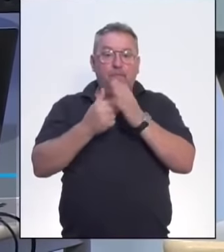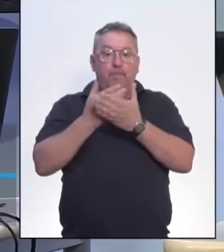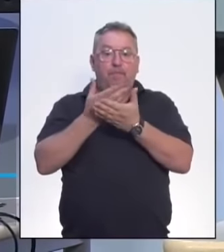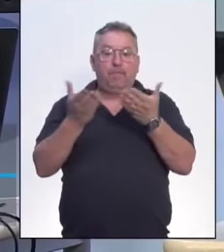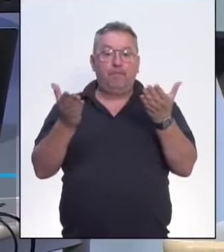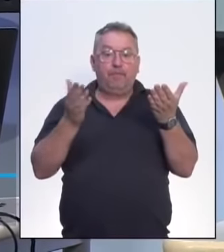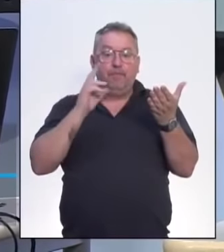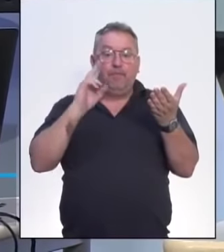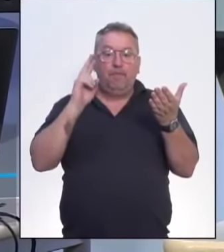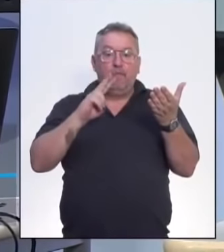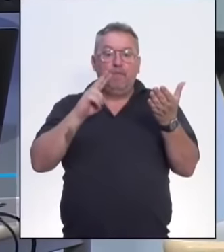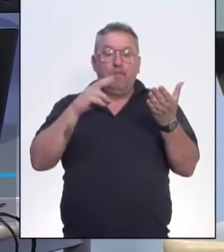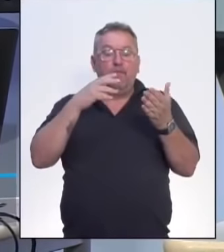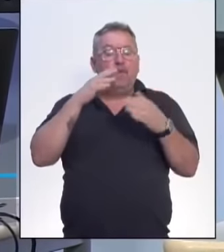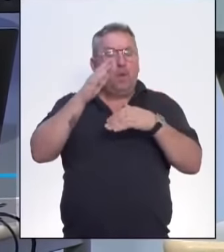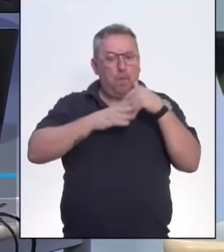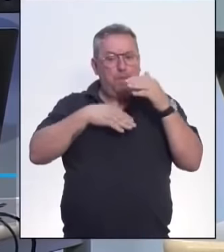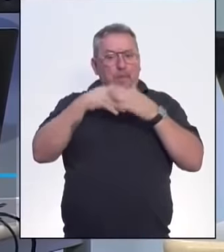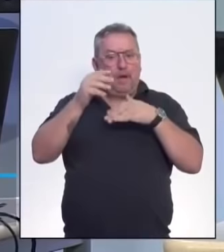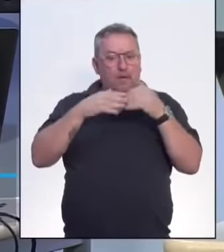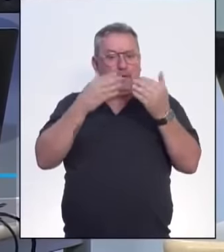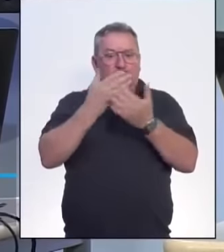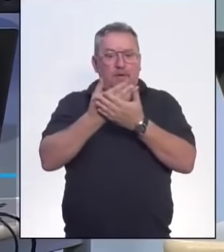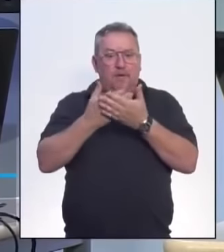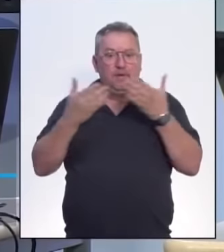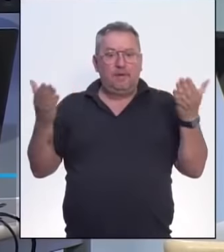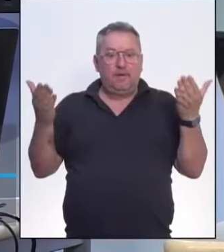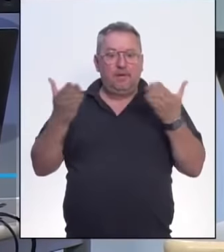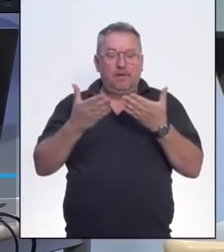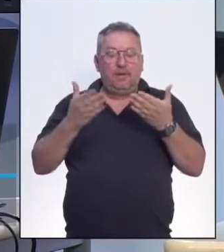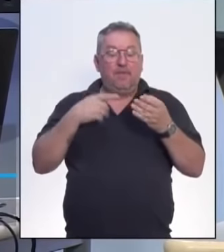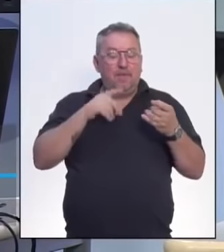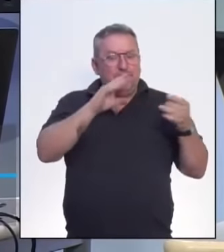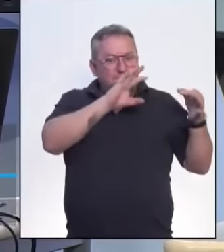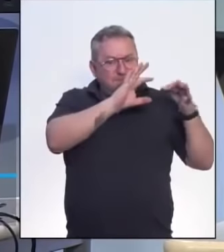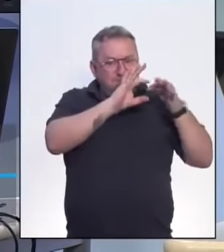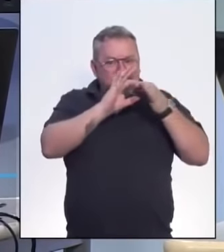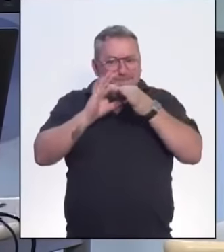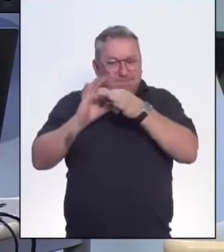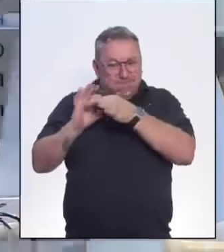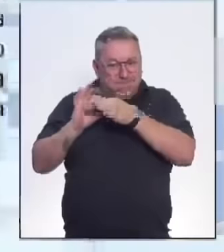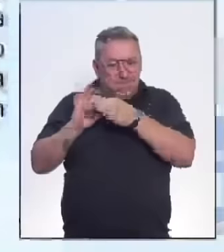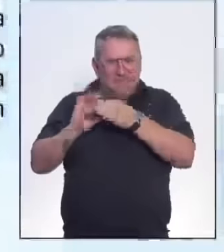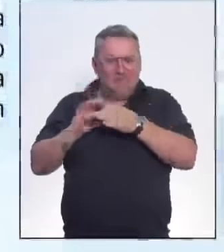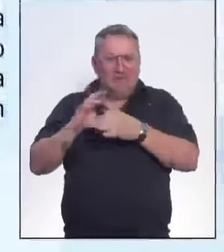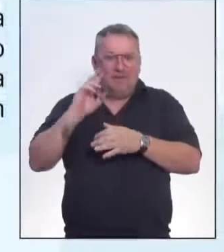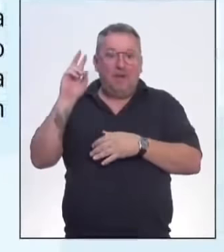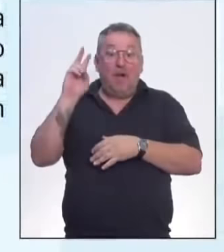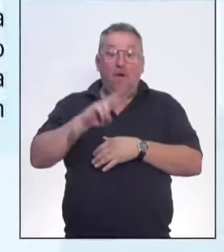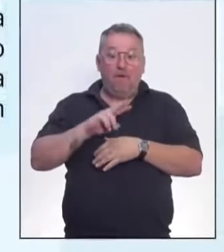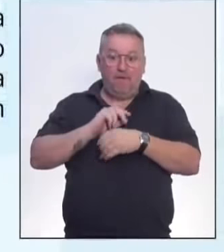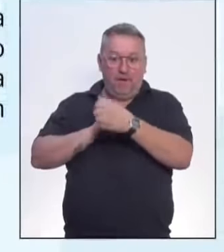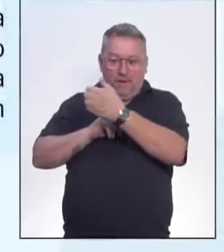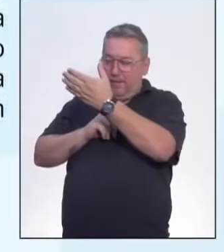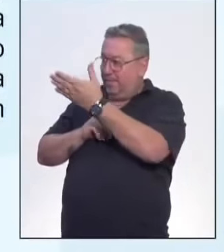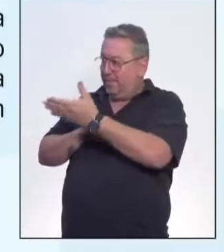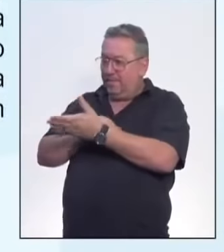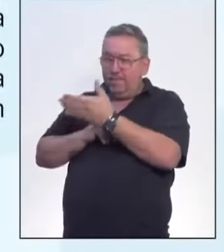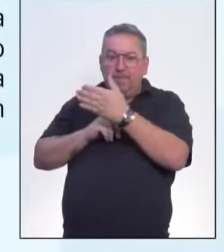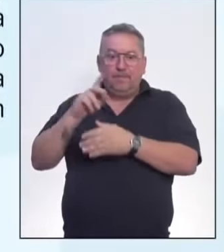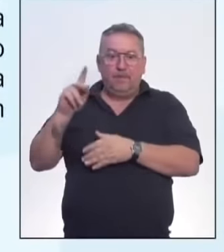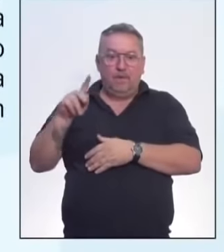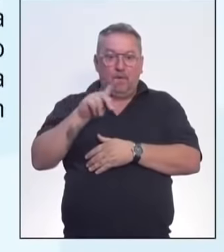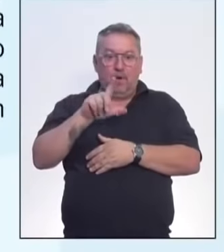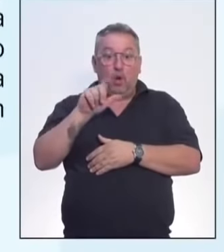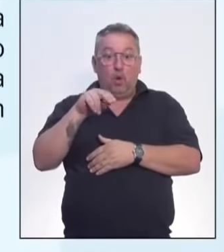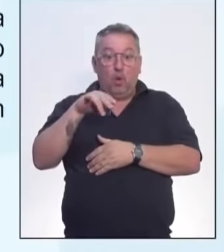vocês, aí vamos dar um sentido prático à nossa aula de hoje, vamos contextualizar, né? Dar sentido. Então, o enunciado do problema começa assim. A